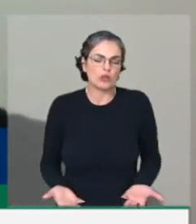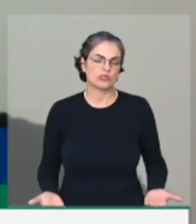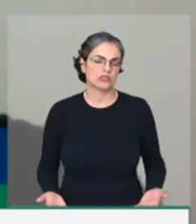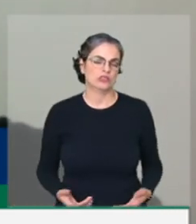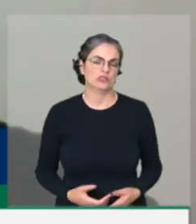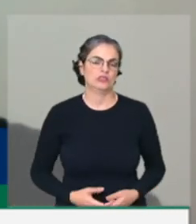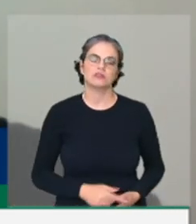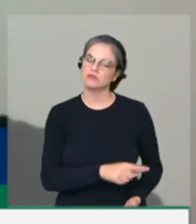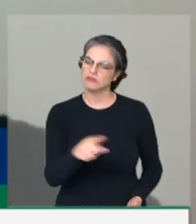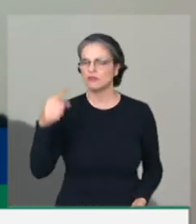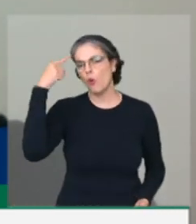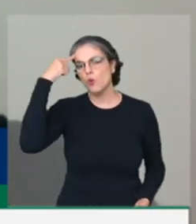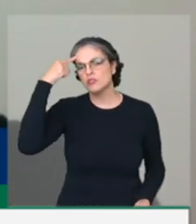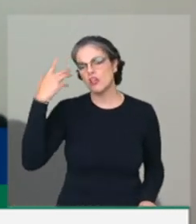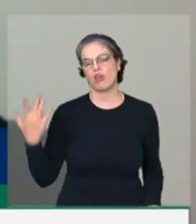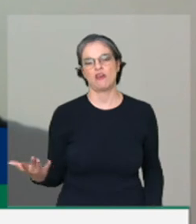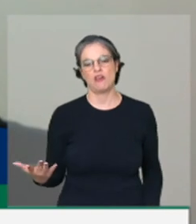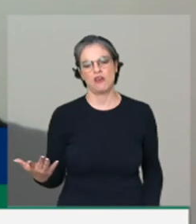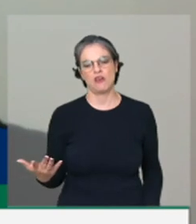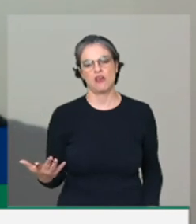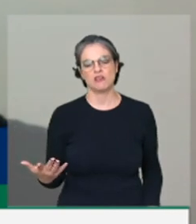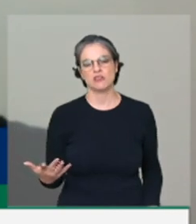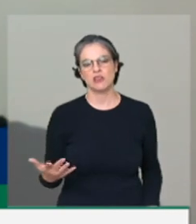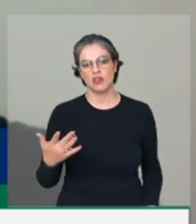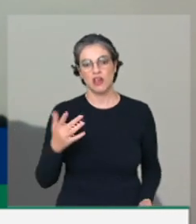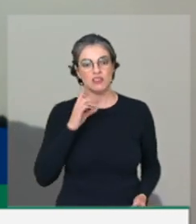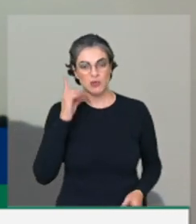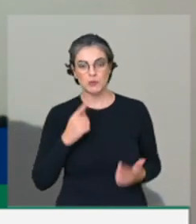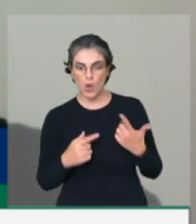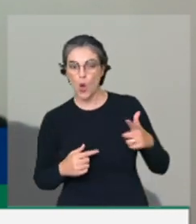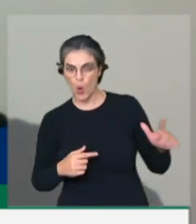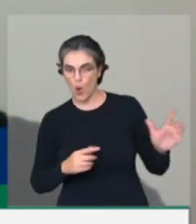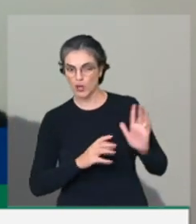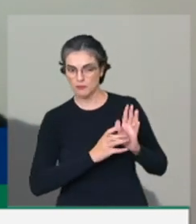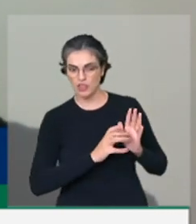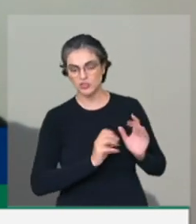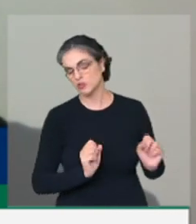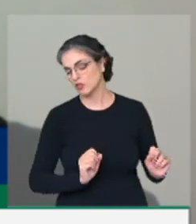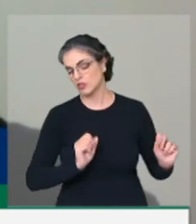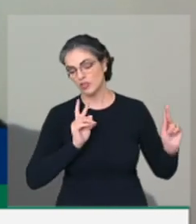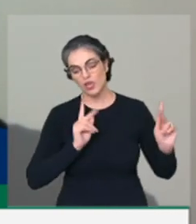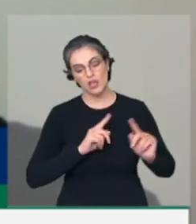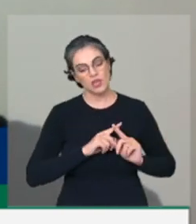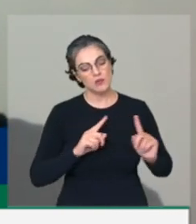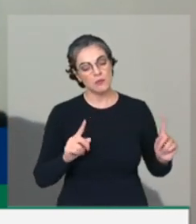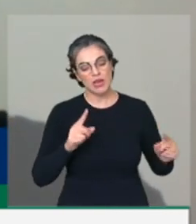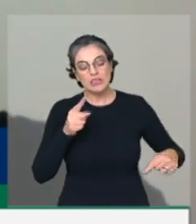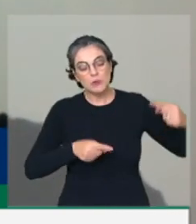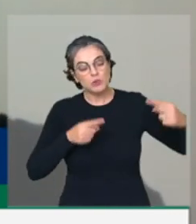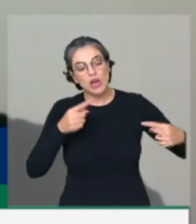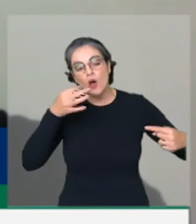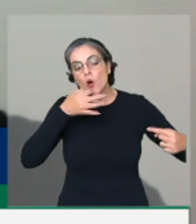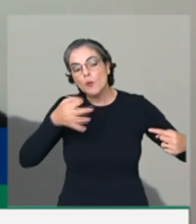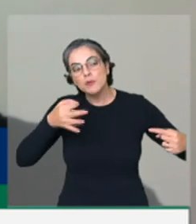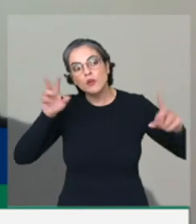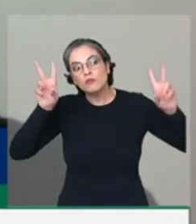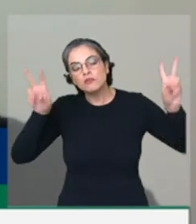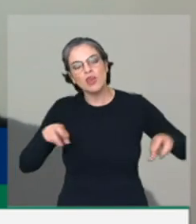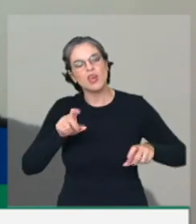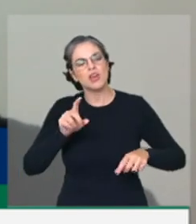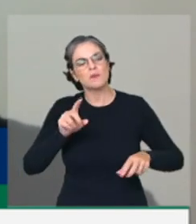conscientizo os deputados de outra vertente ideológica que se debata assim as ideias, mas que se permaneça o respeito. E, claro, antes de